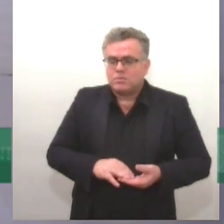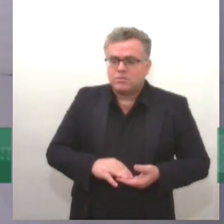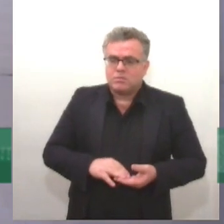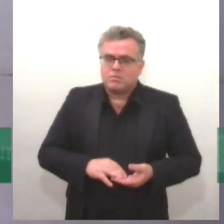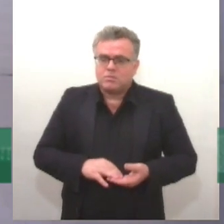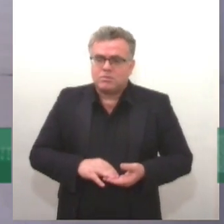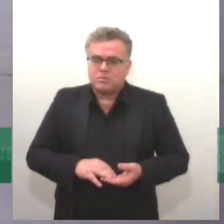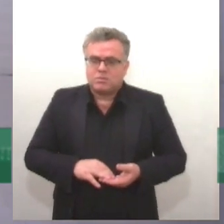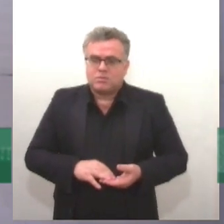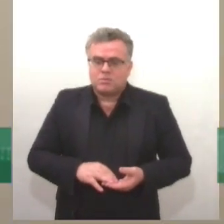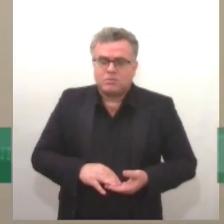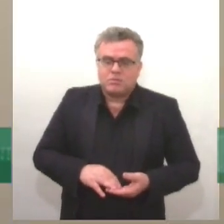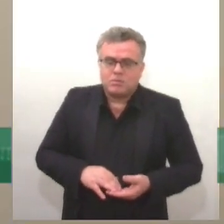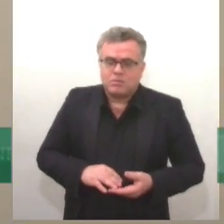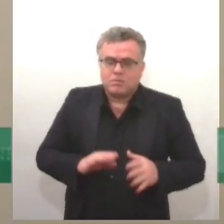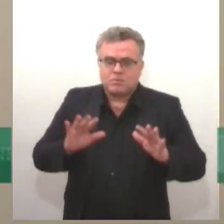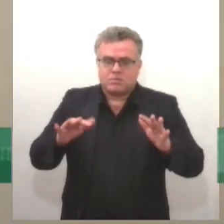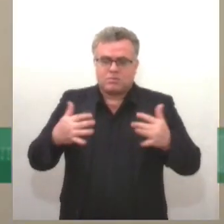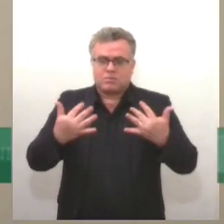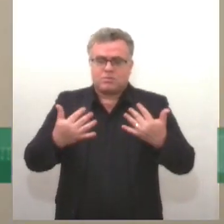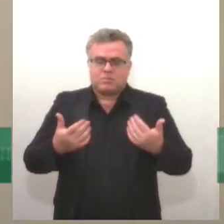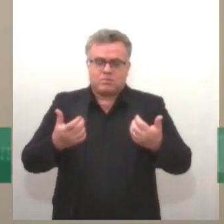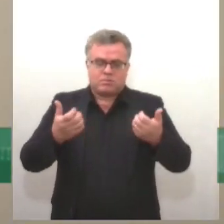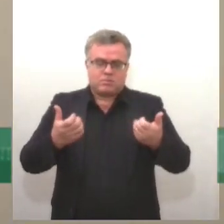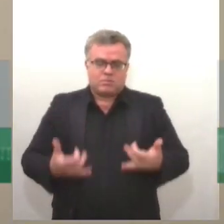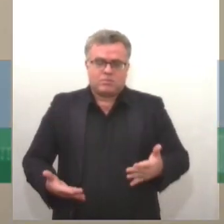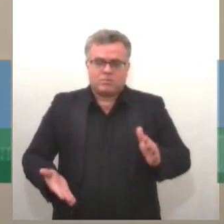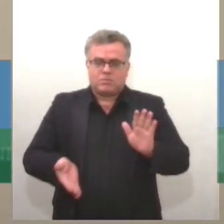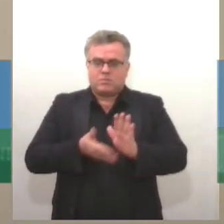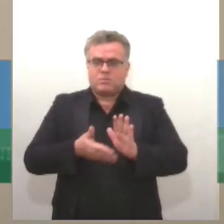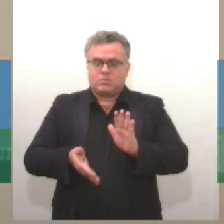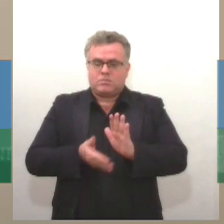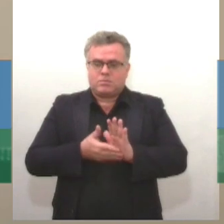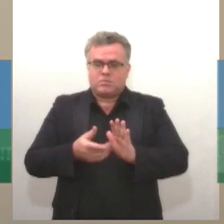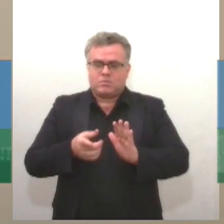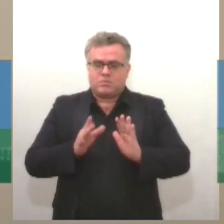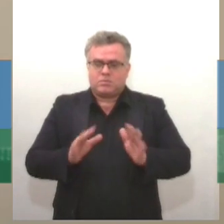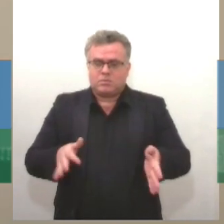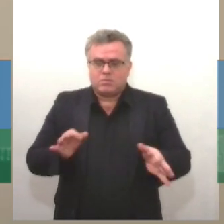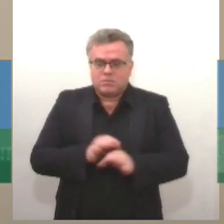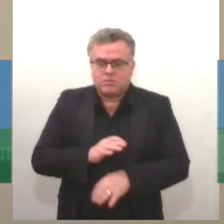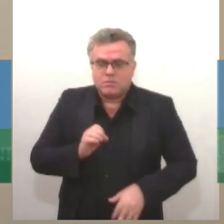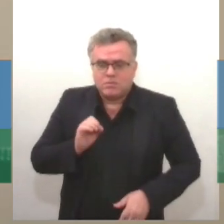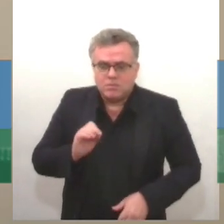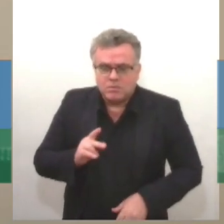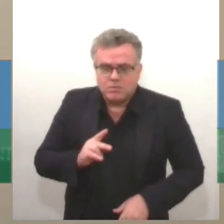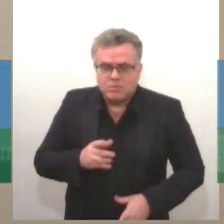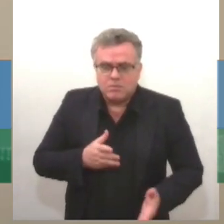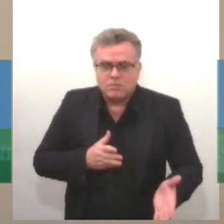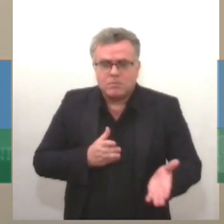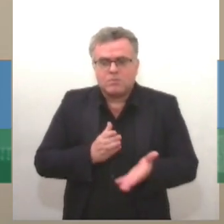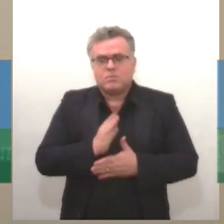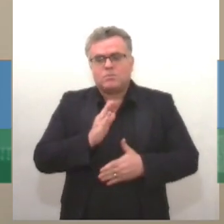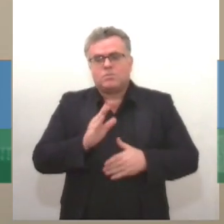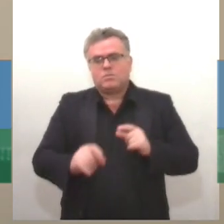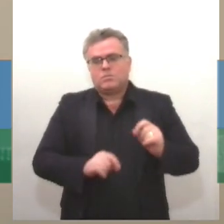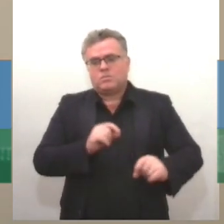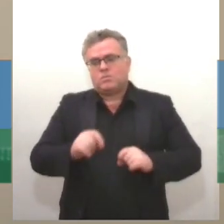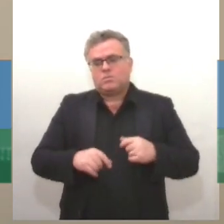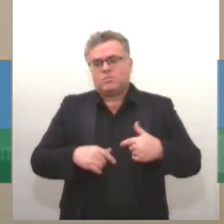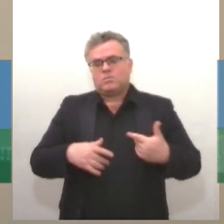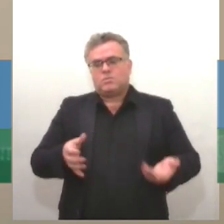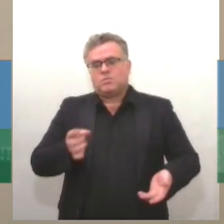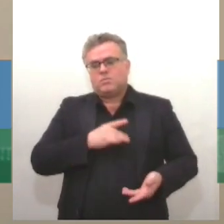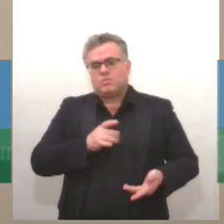Olha, como está proposto e foi na versão aprovada na Câmara, não é o caminho.